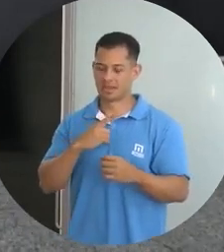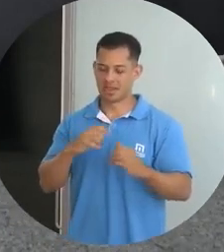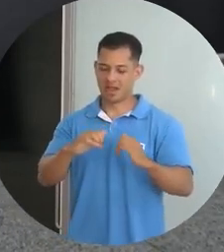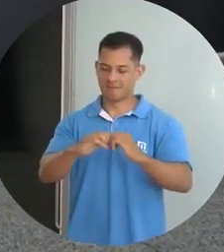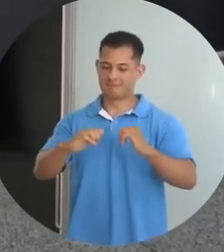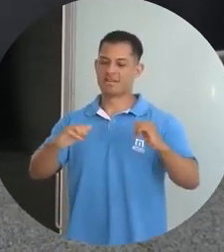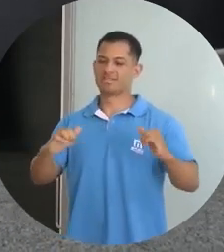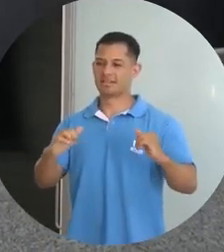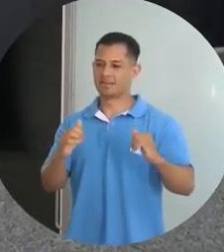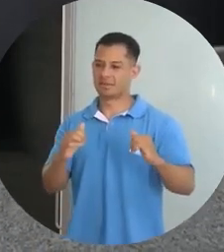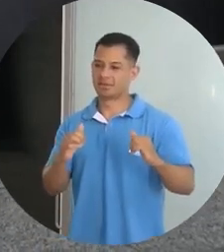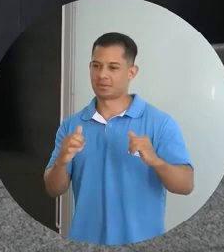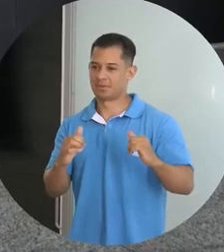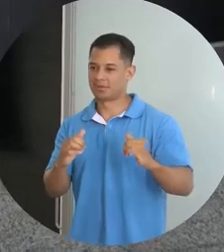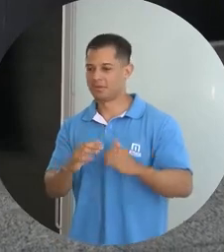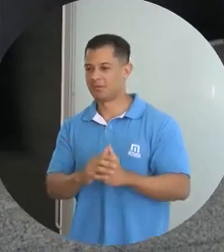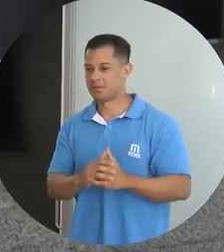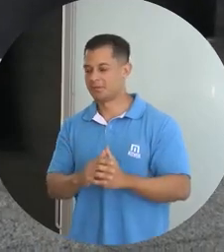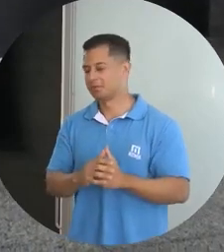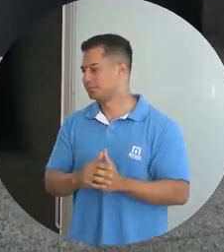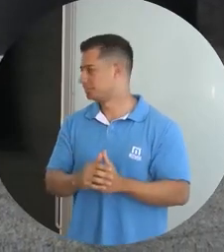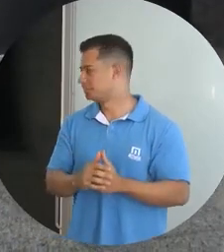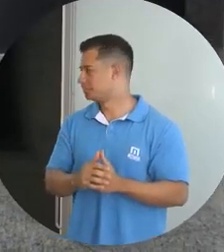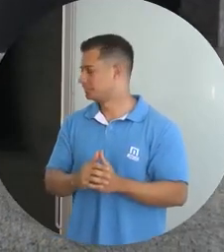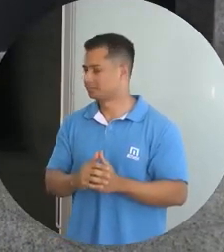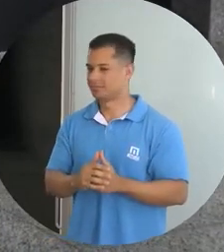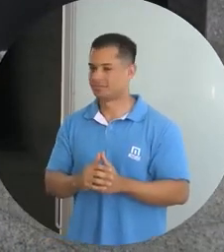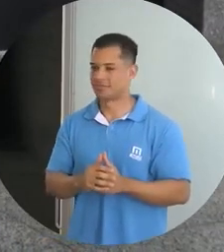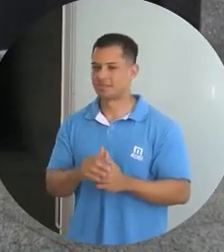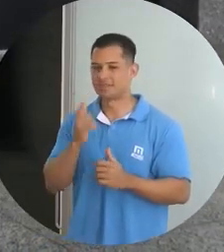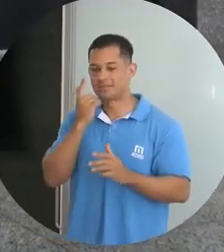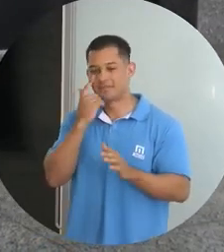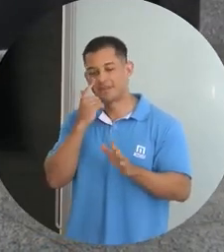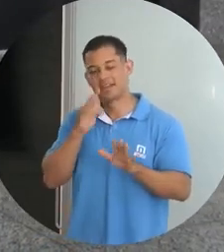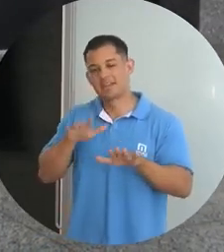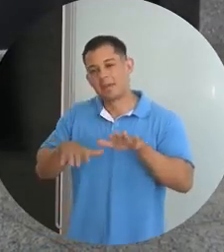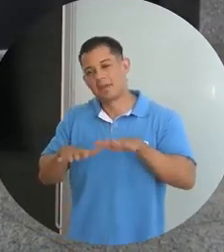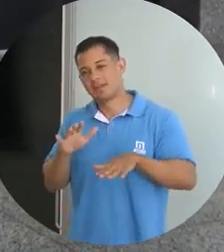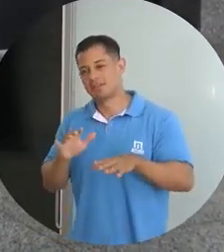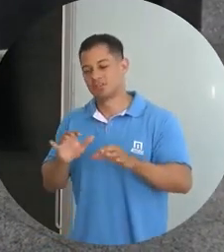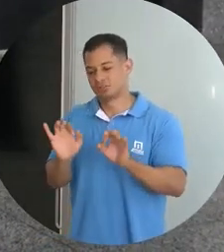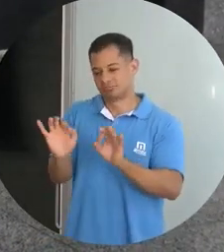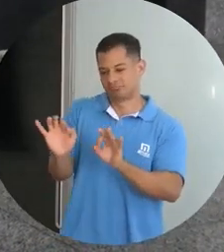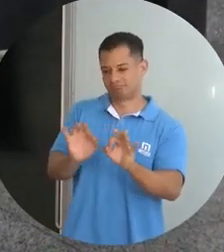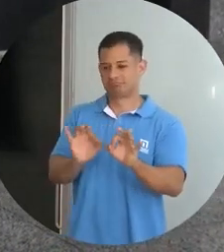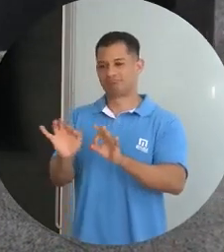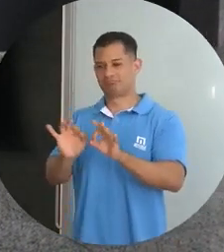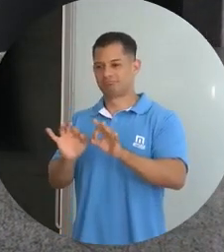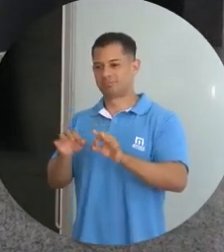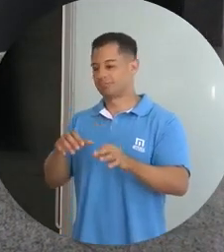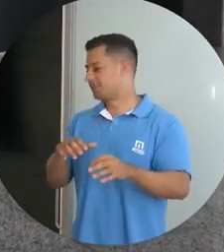grande. Então isso vai muito também da geometria que a gente tem que fazer o lançamento das estruturas.